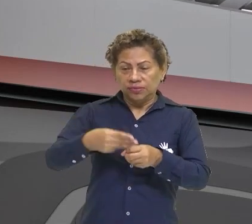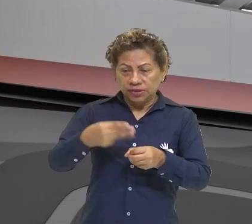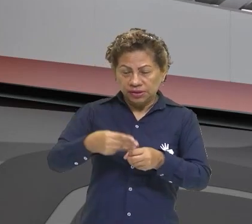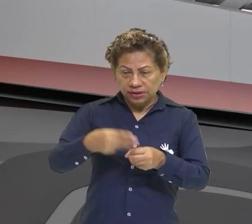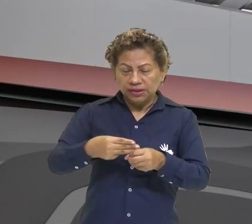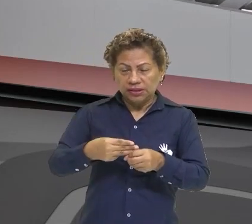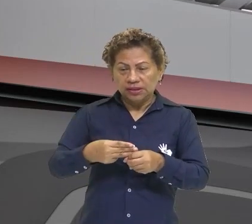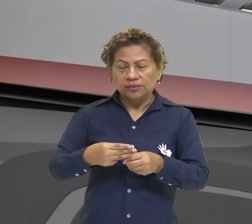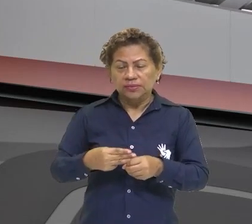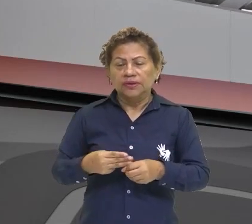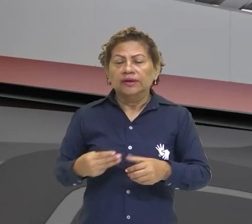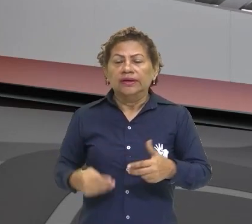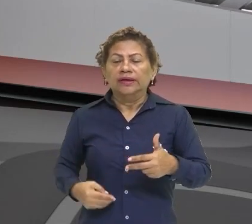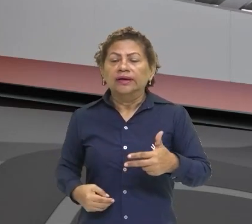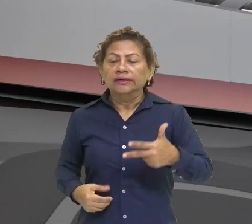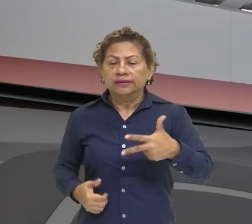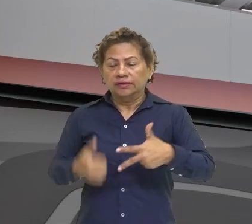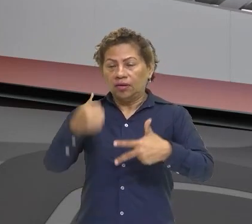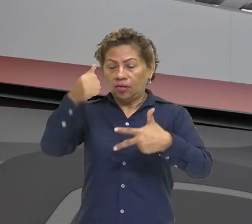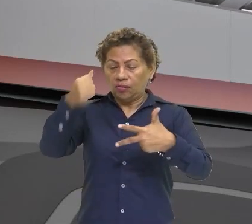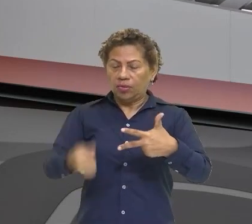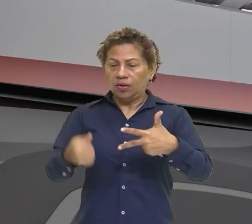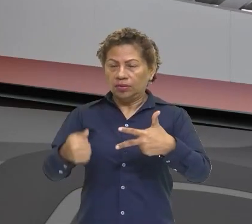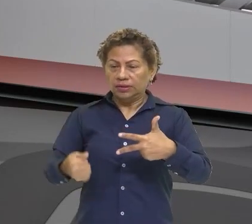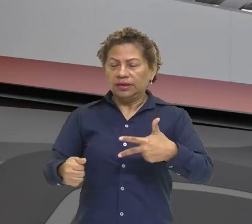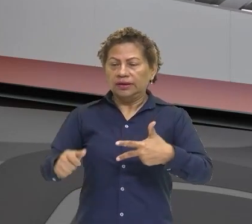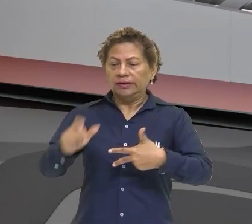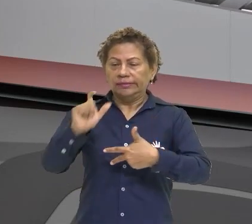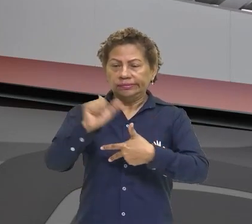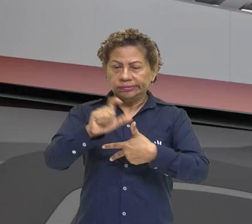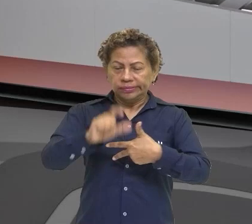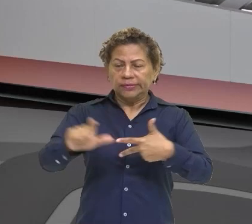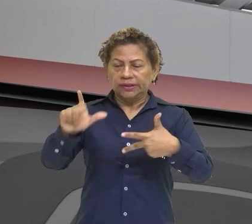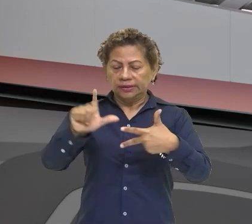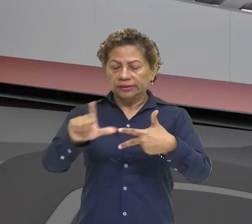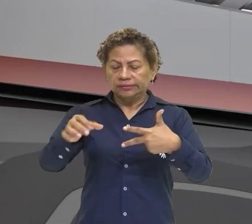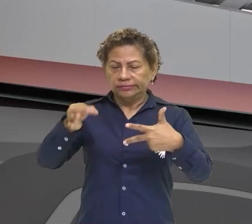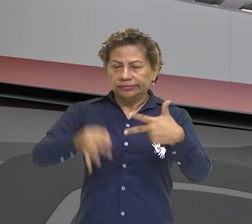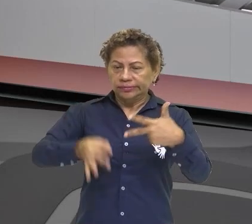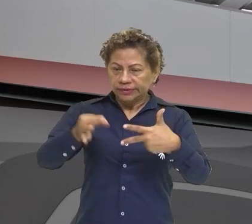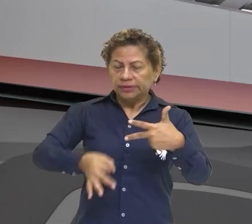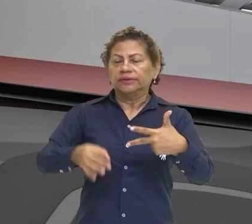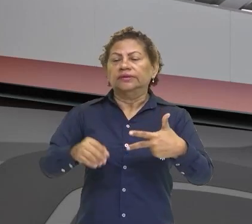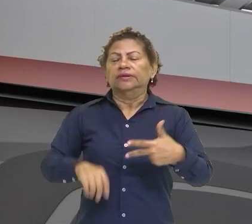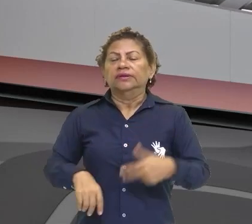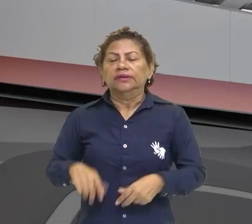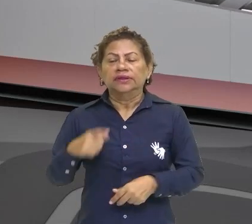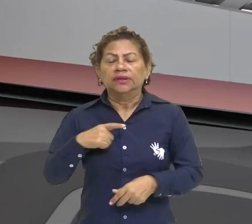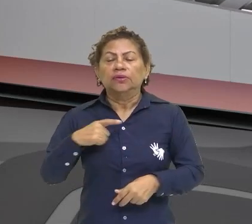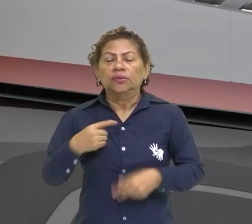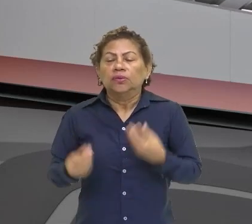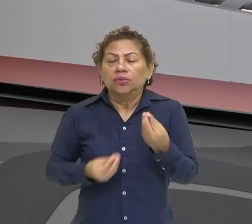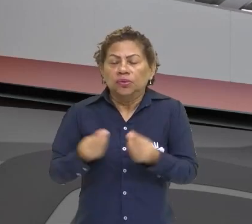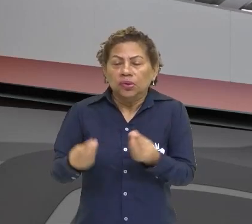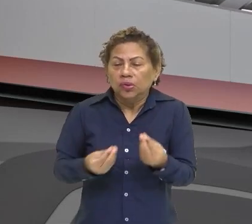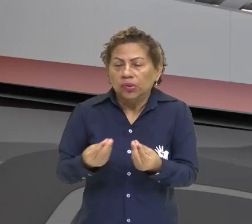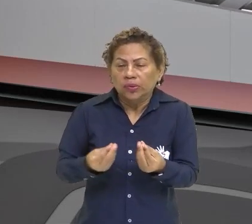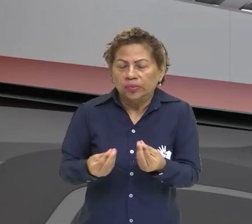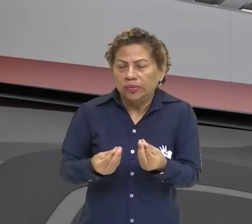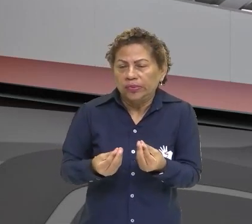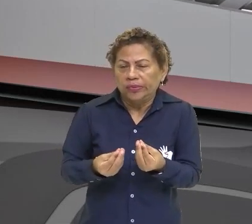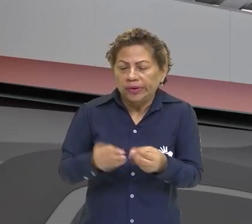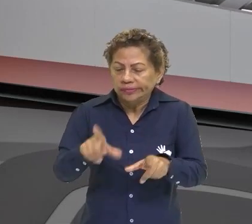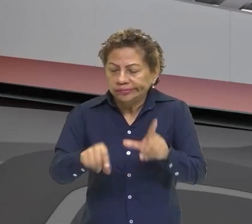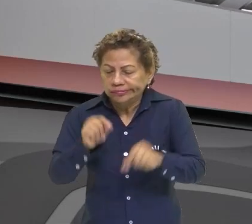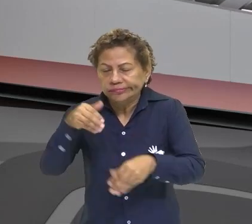poder executivo, o poder legislativo, tá bom? Esses poderes, os representantes desses poderes são eleitos para mandatos